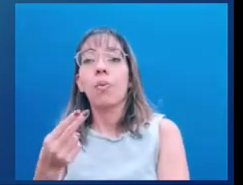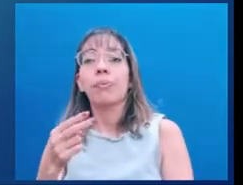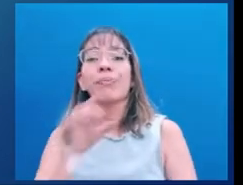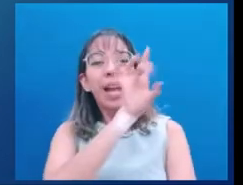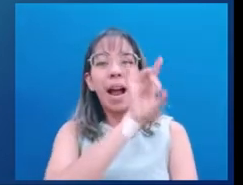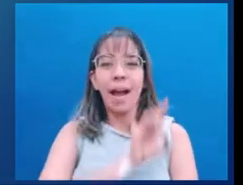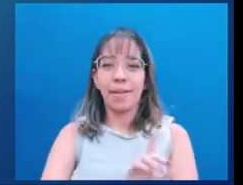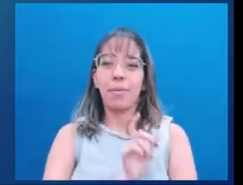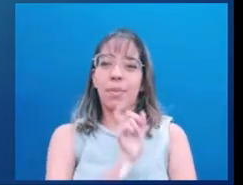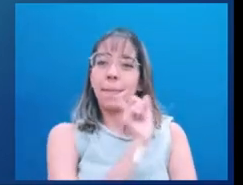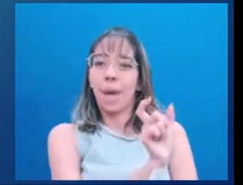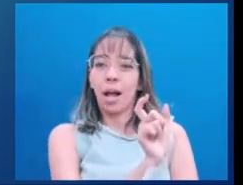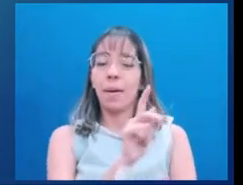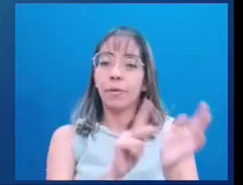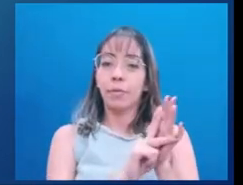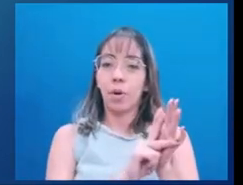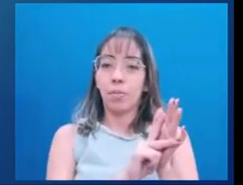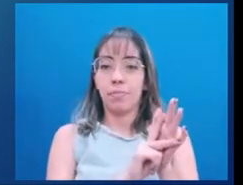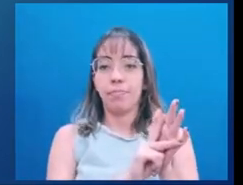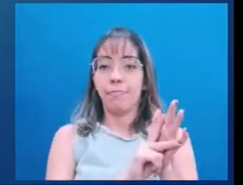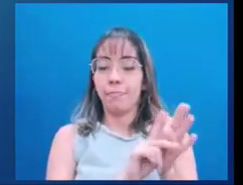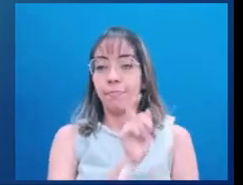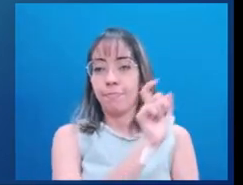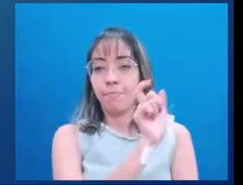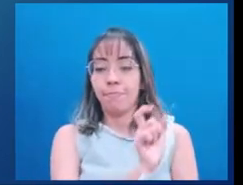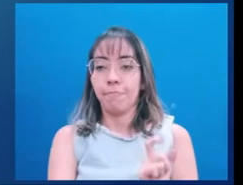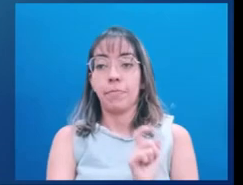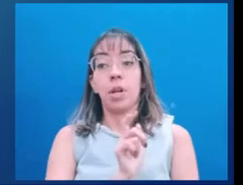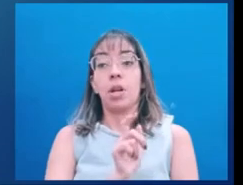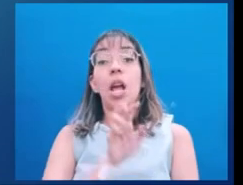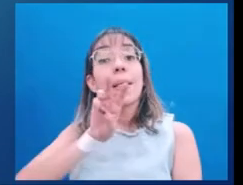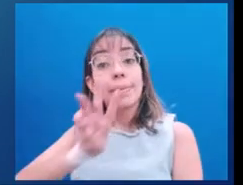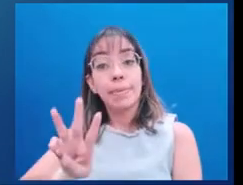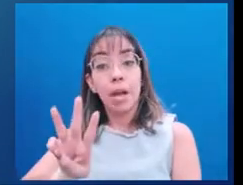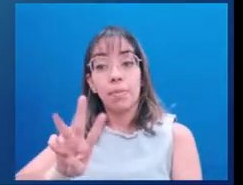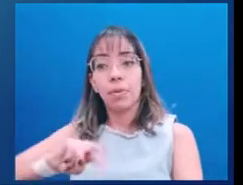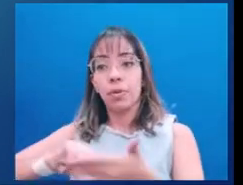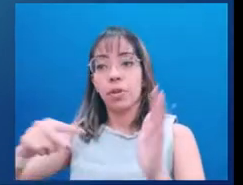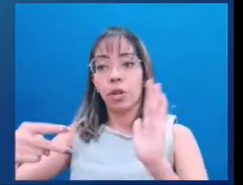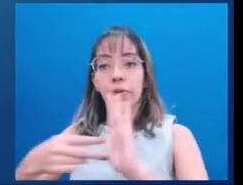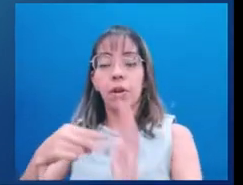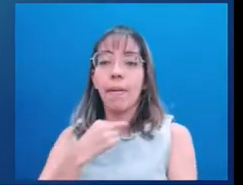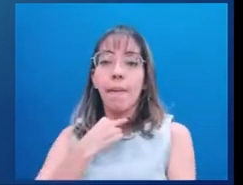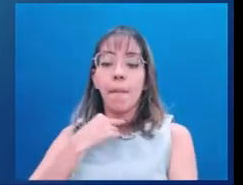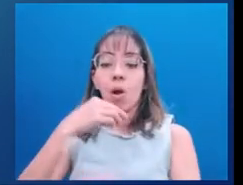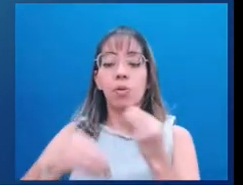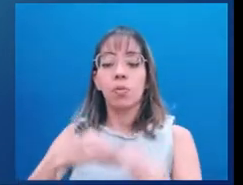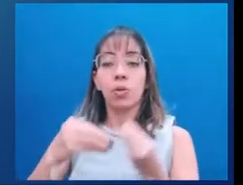essa o W aqui, já chamando a atenção que é uma substância que não deve ser misturada com a